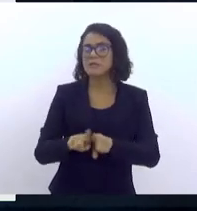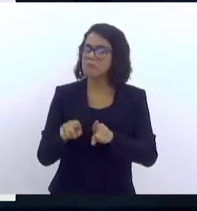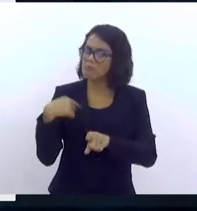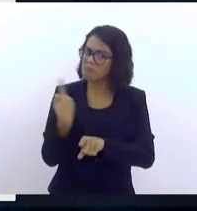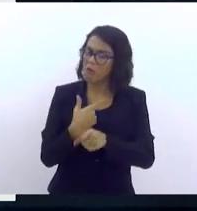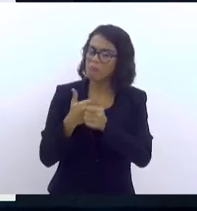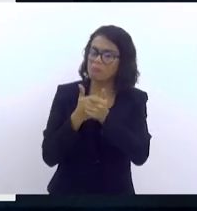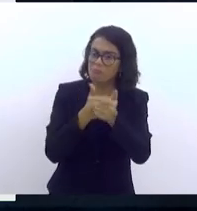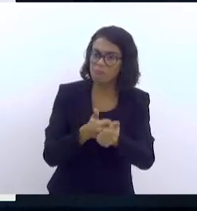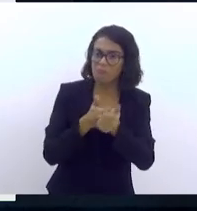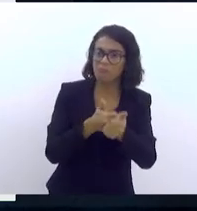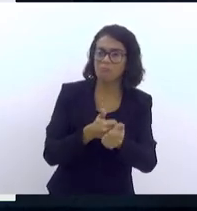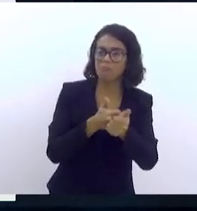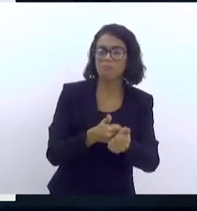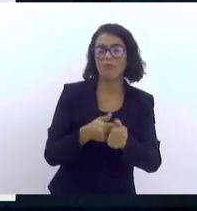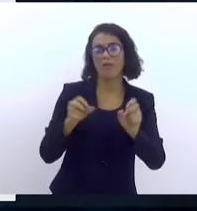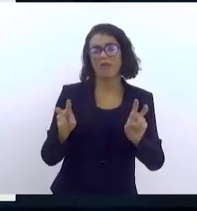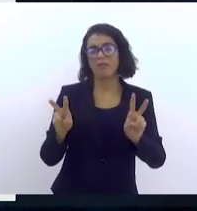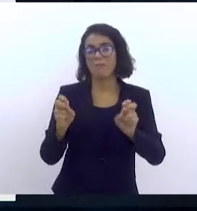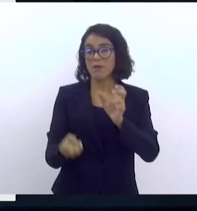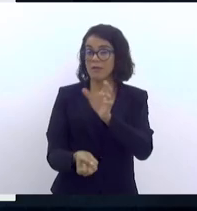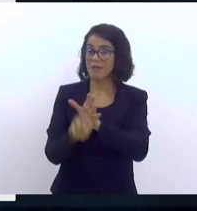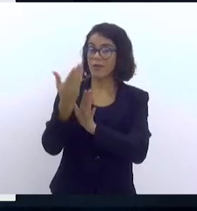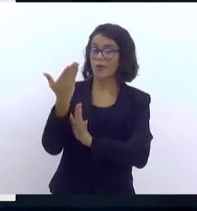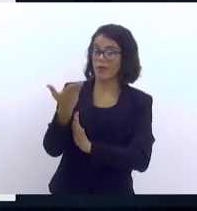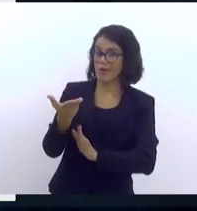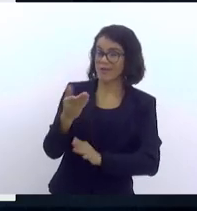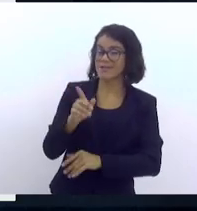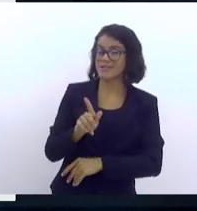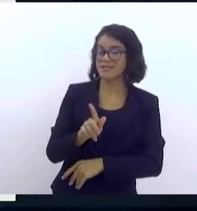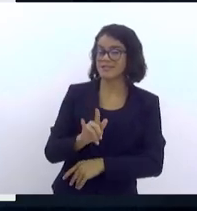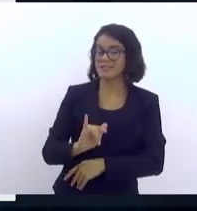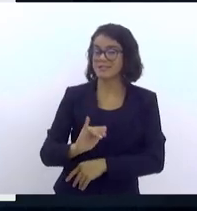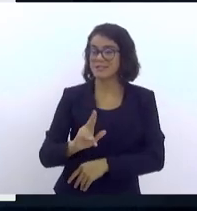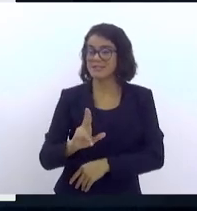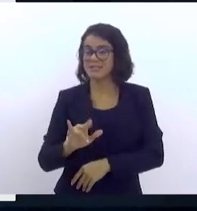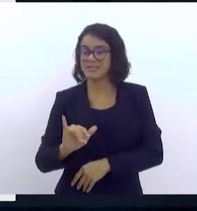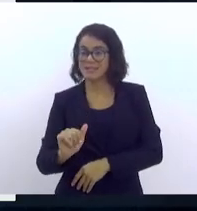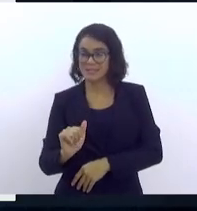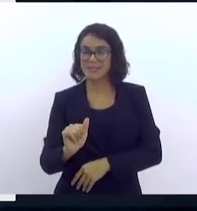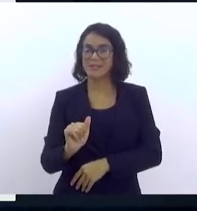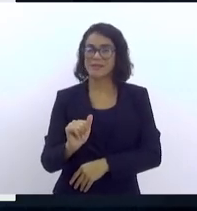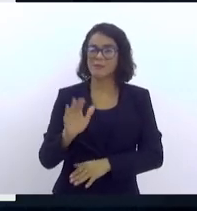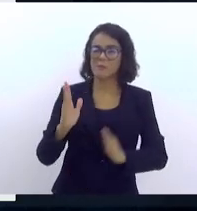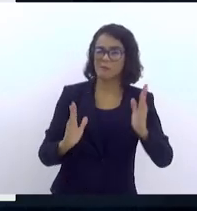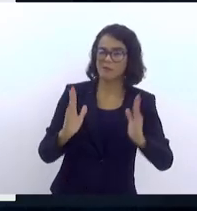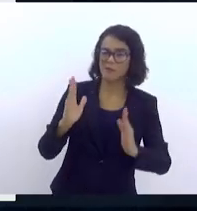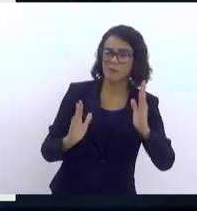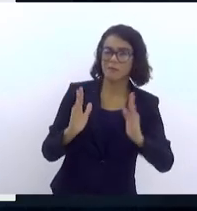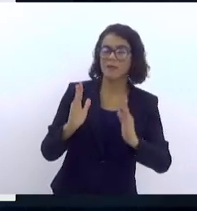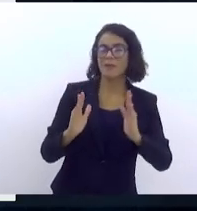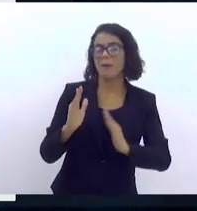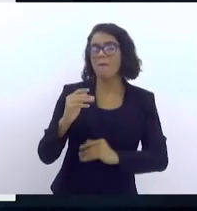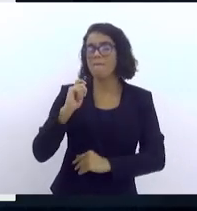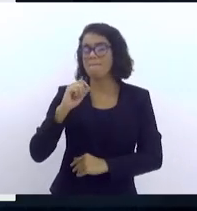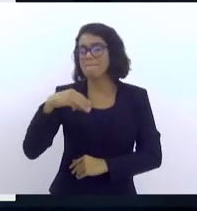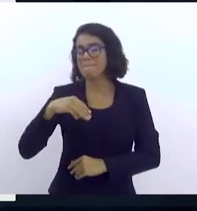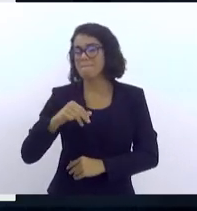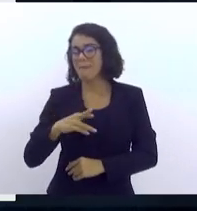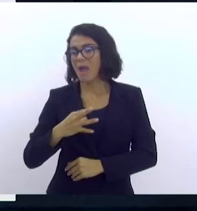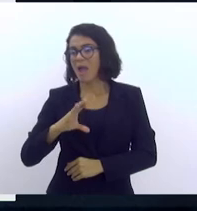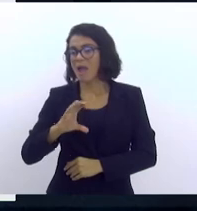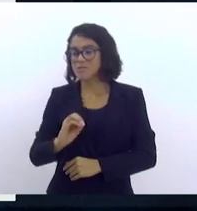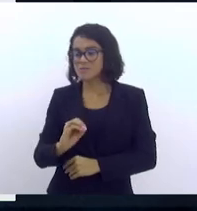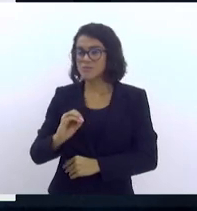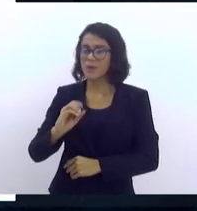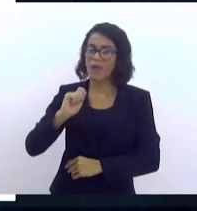esse tema E aí desenvolveu esse guia que foi lançado se eu não me engano entre Março e Abril agora de 2023